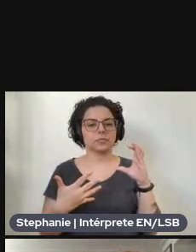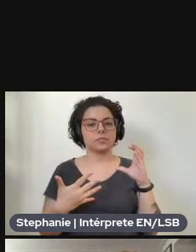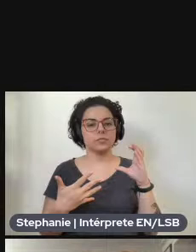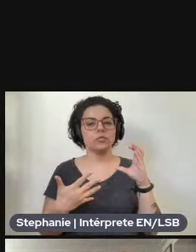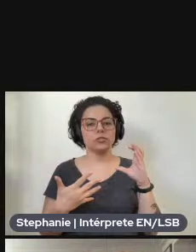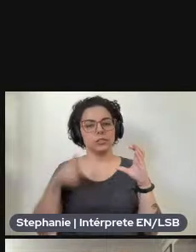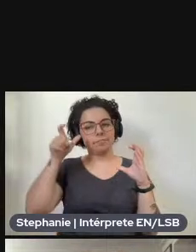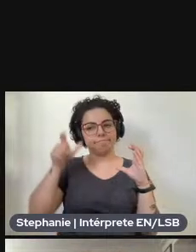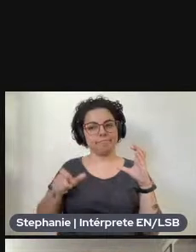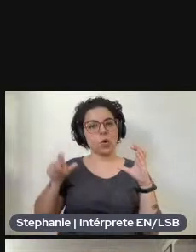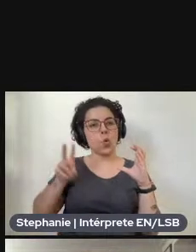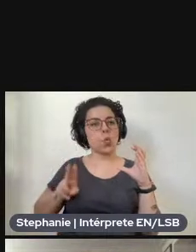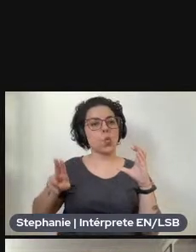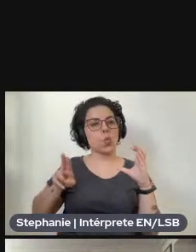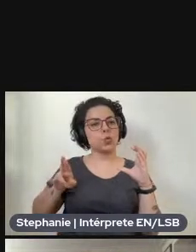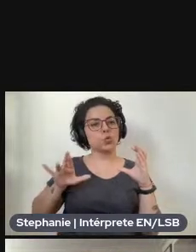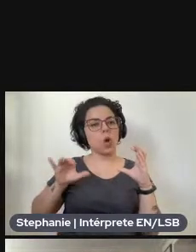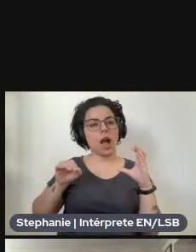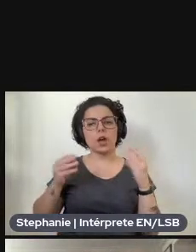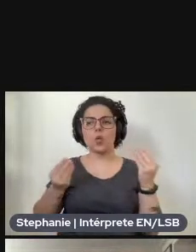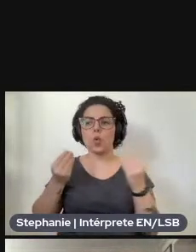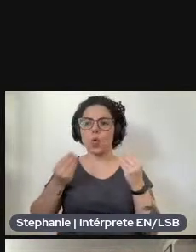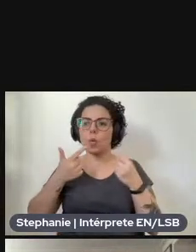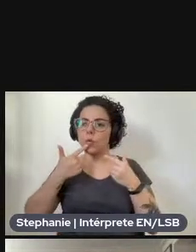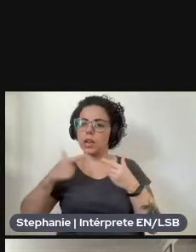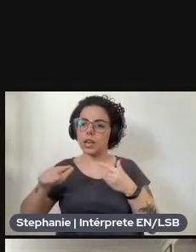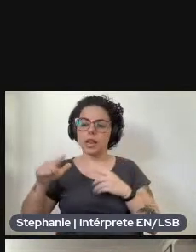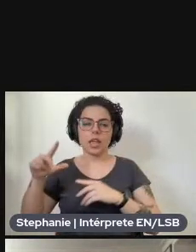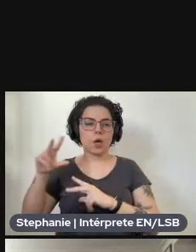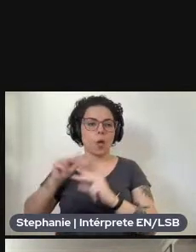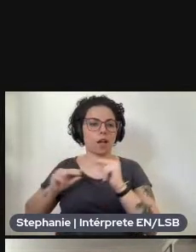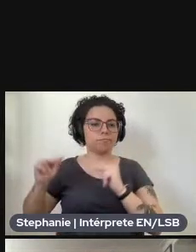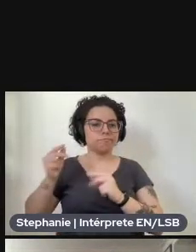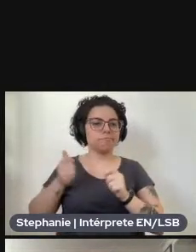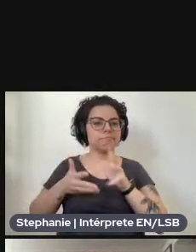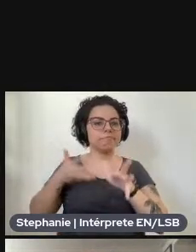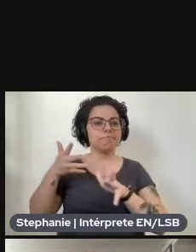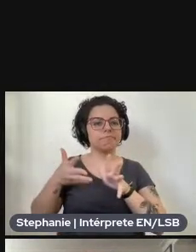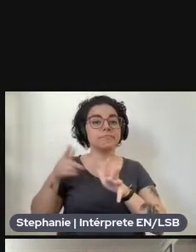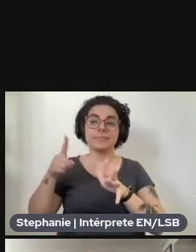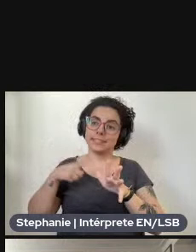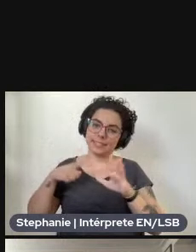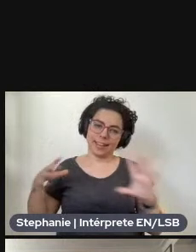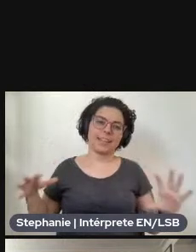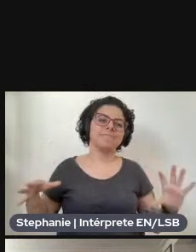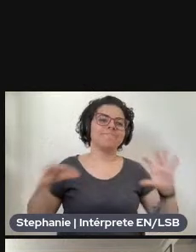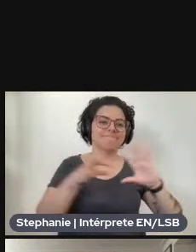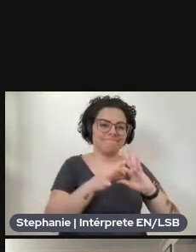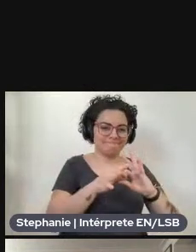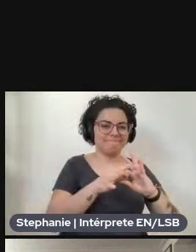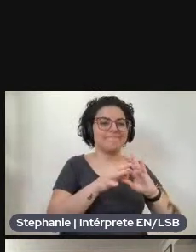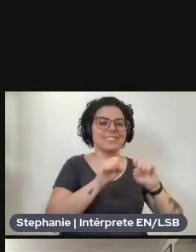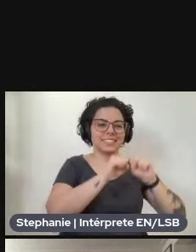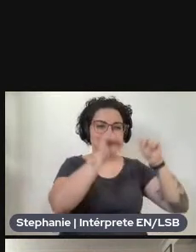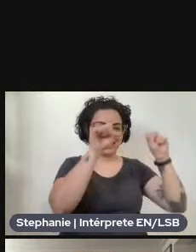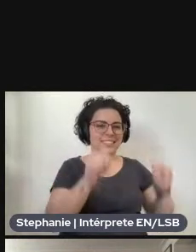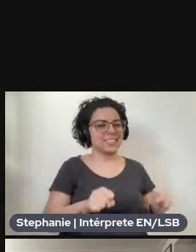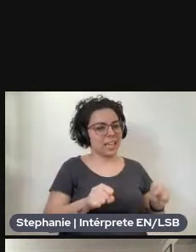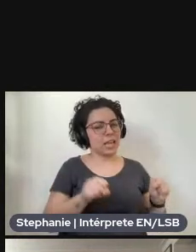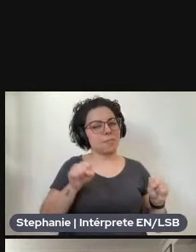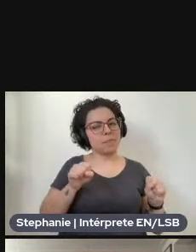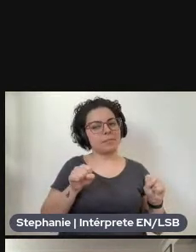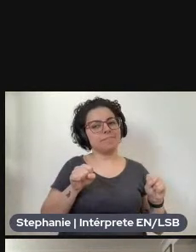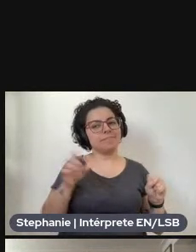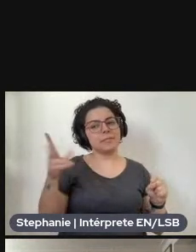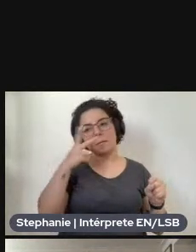de uso da língua é sistémico, isto é, tornou-se parte do sistema linguístico português?